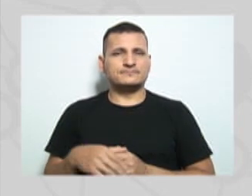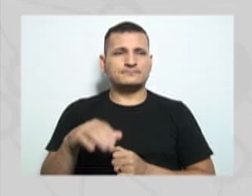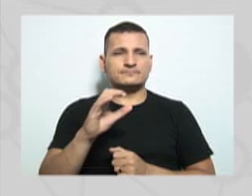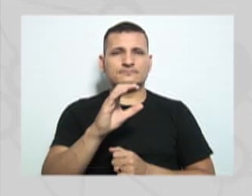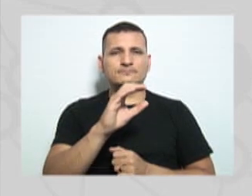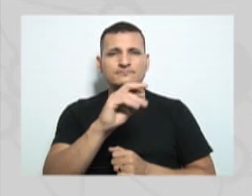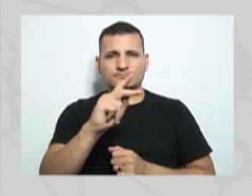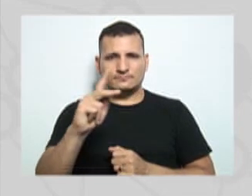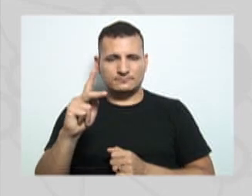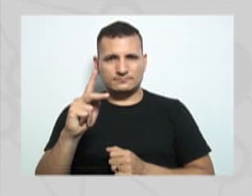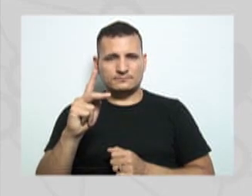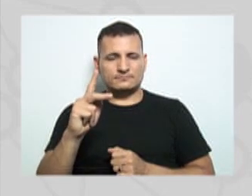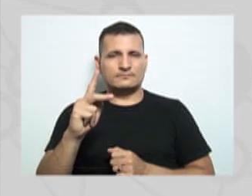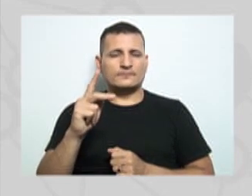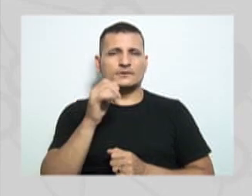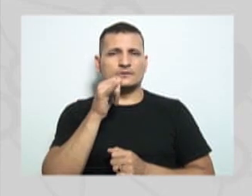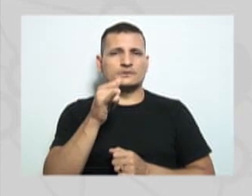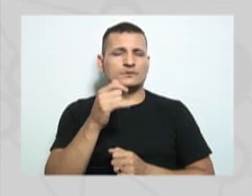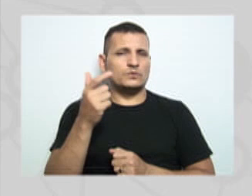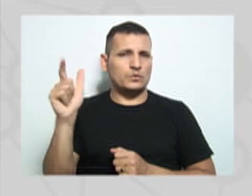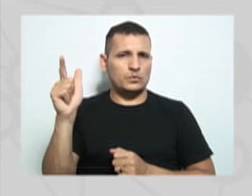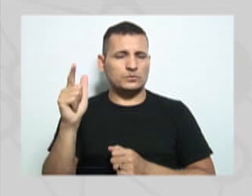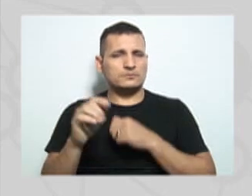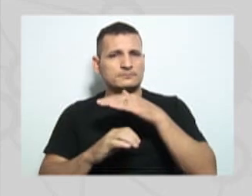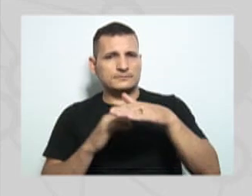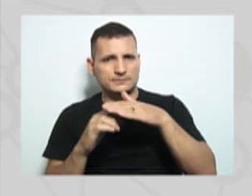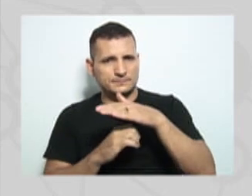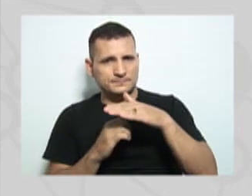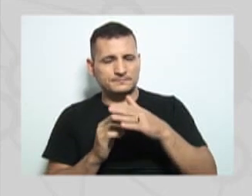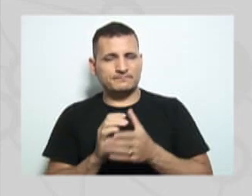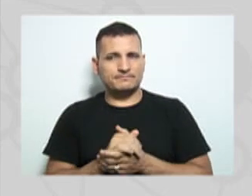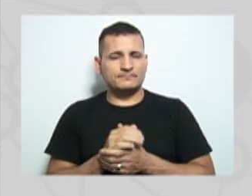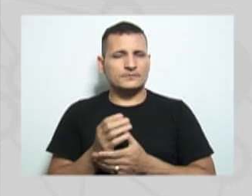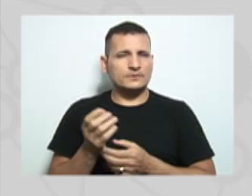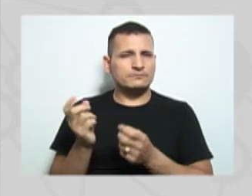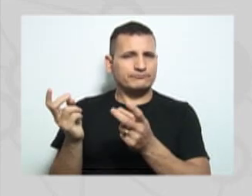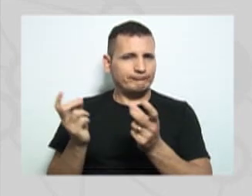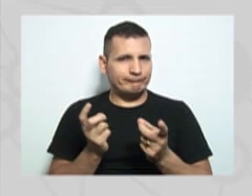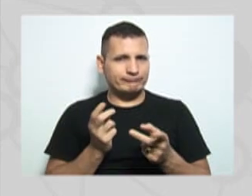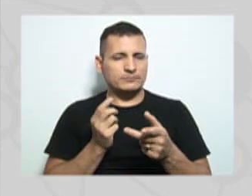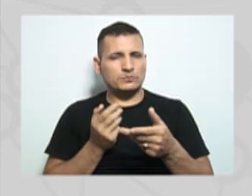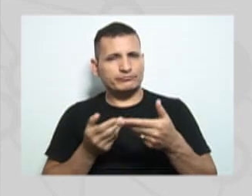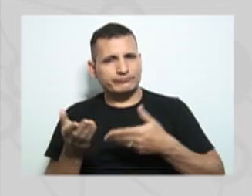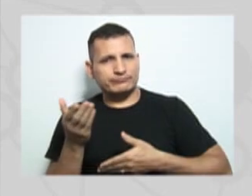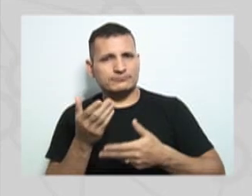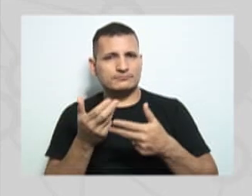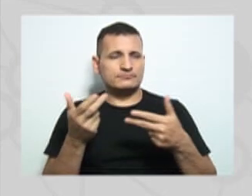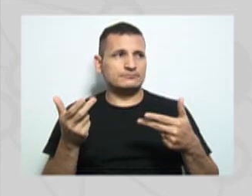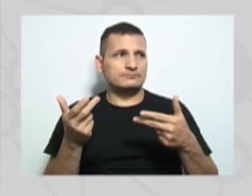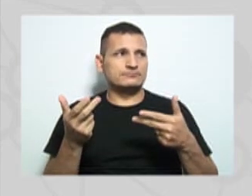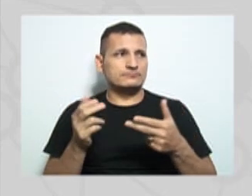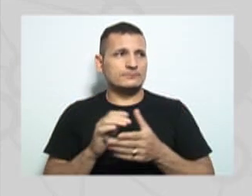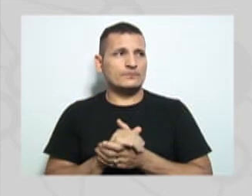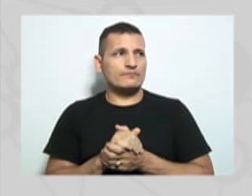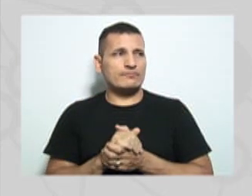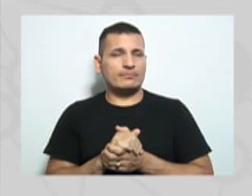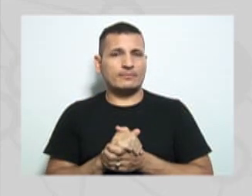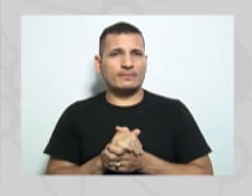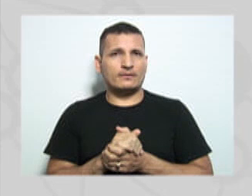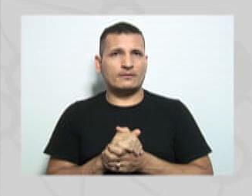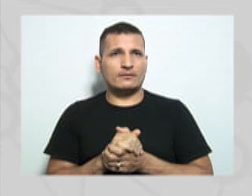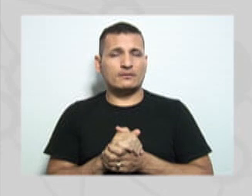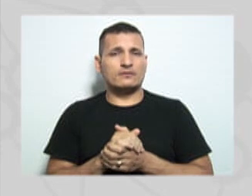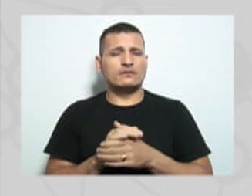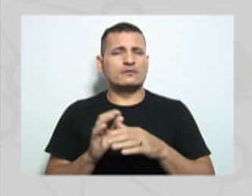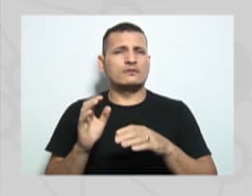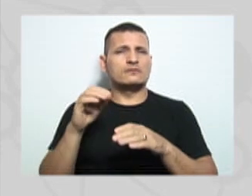cooperativa com terceiros, ou seja, os atos não cooperativos, que não possam ser caracterizados como atos cooperativos, incluídos na lista